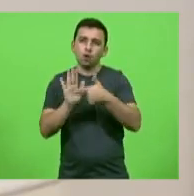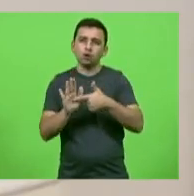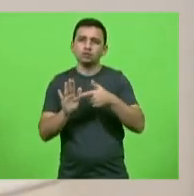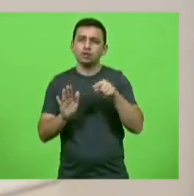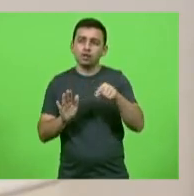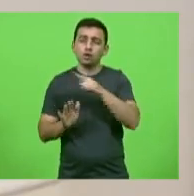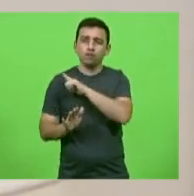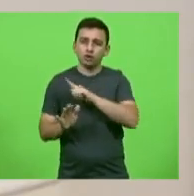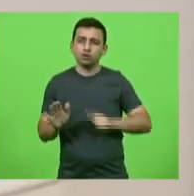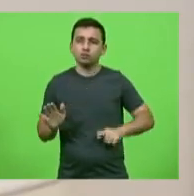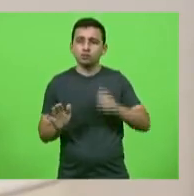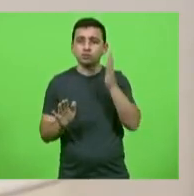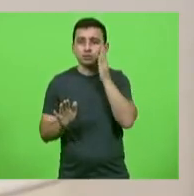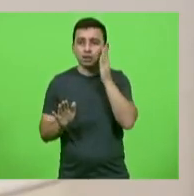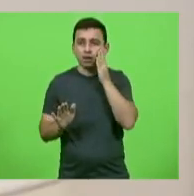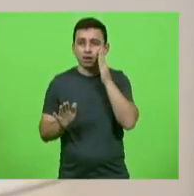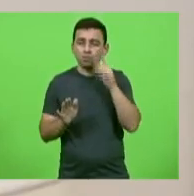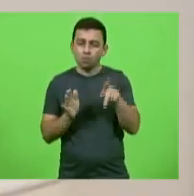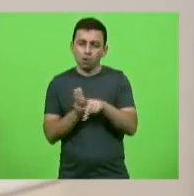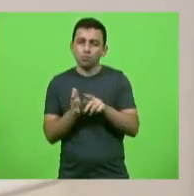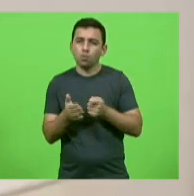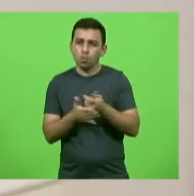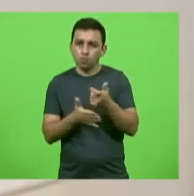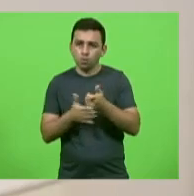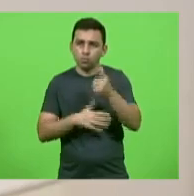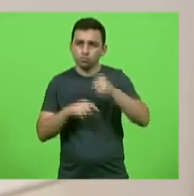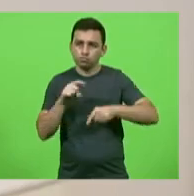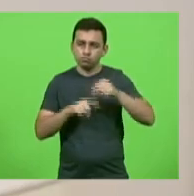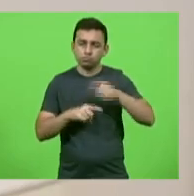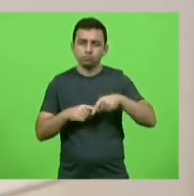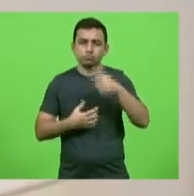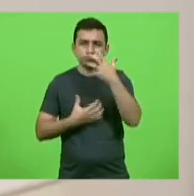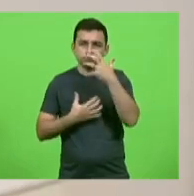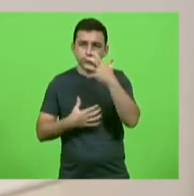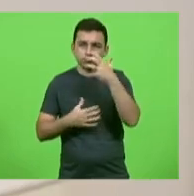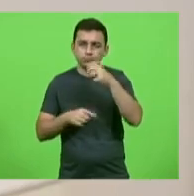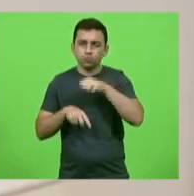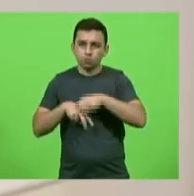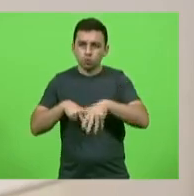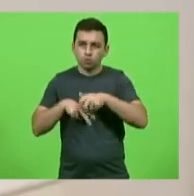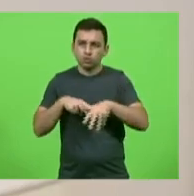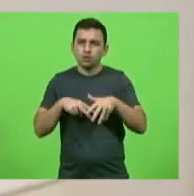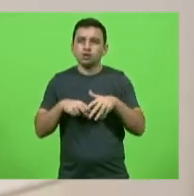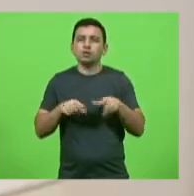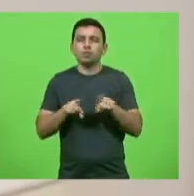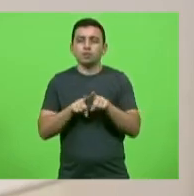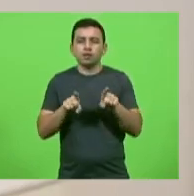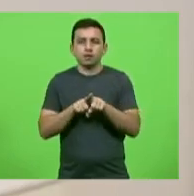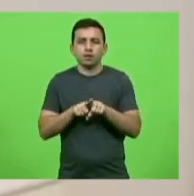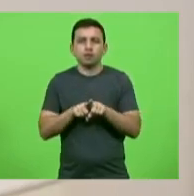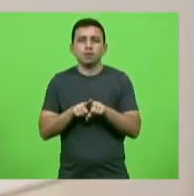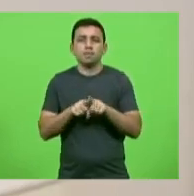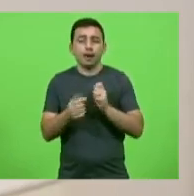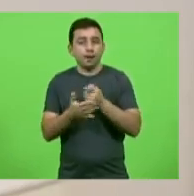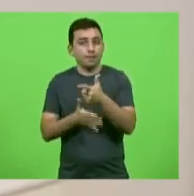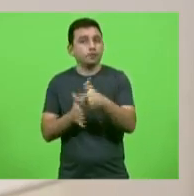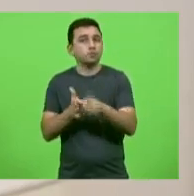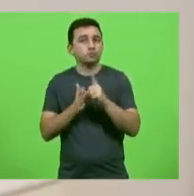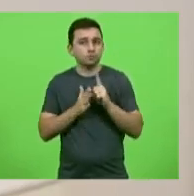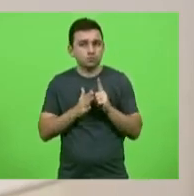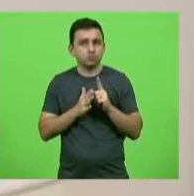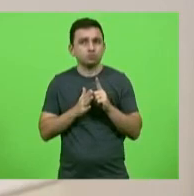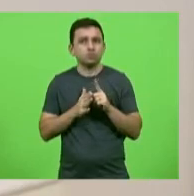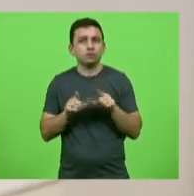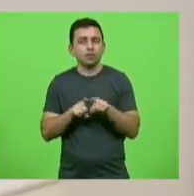do Estado acerca da aquisição dos 200 ventiladores pulmonares com pagamento antecipado, e ainda o imbróglio sobre